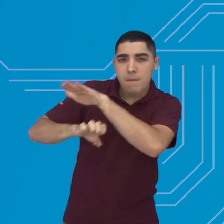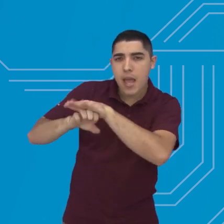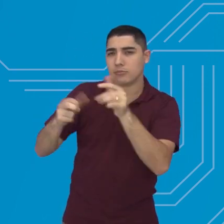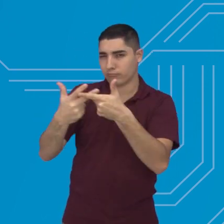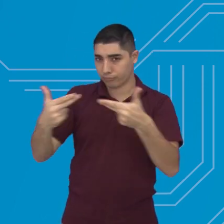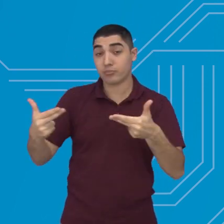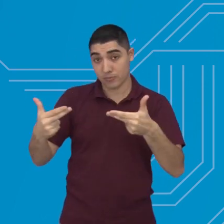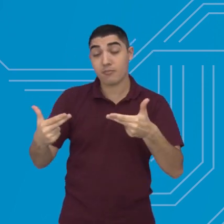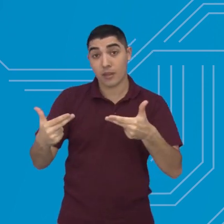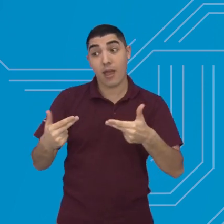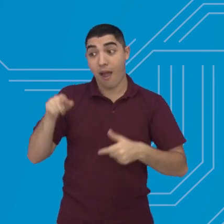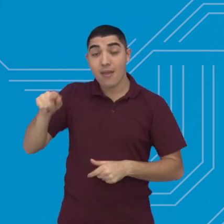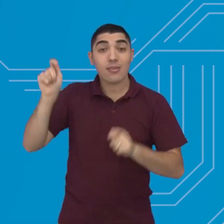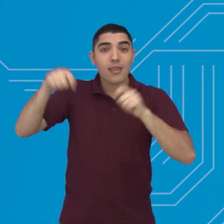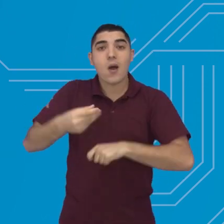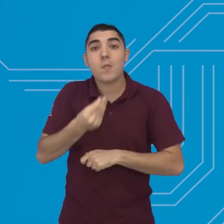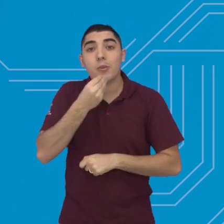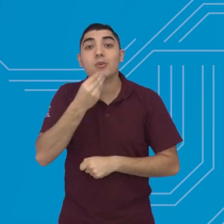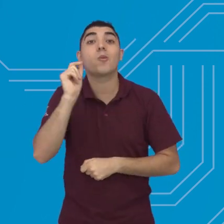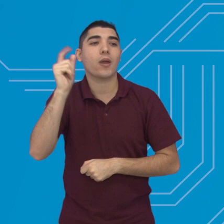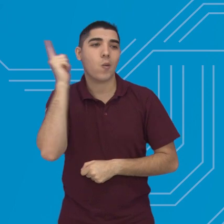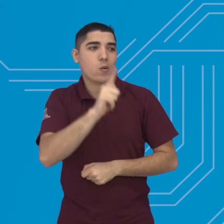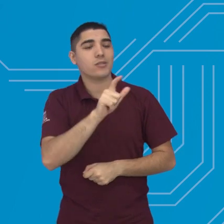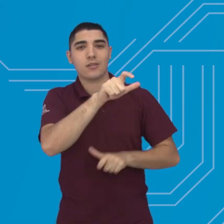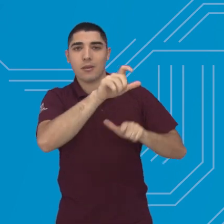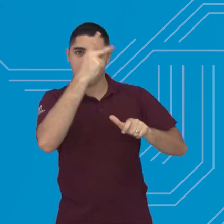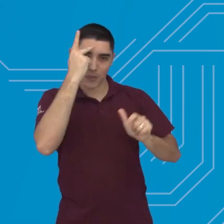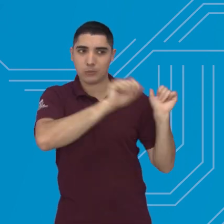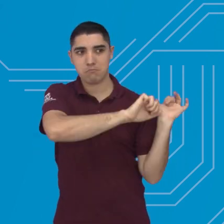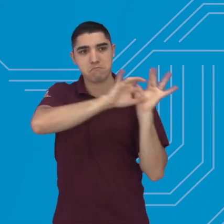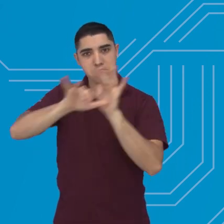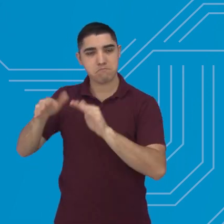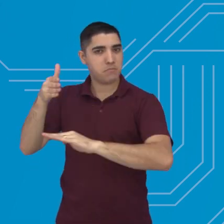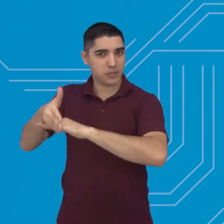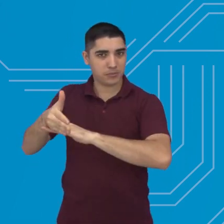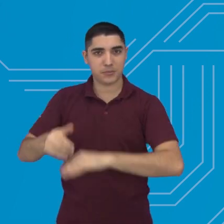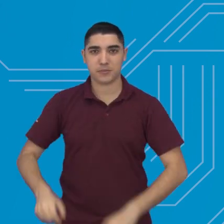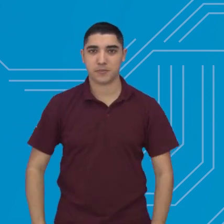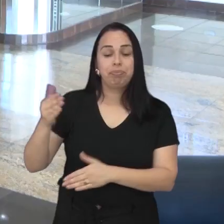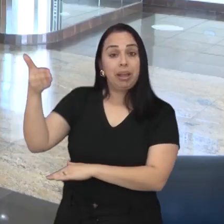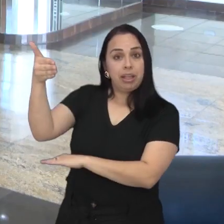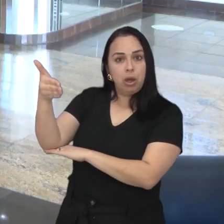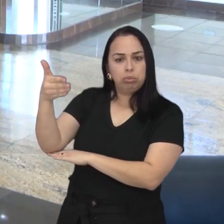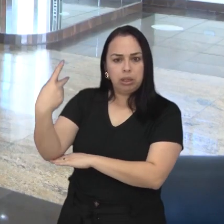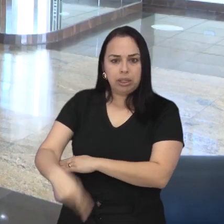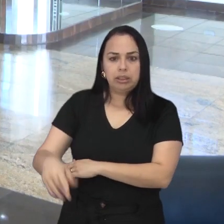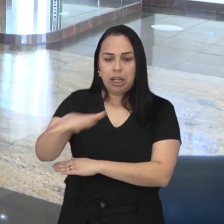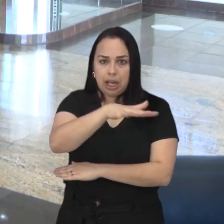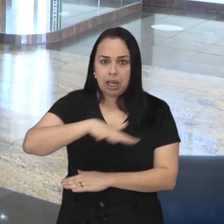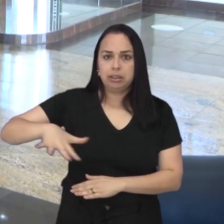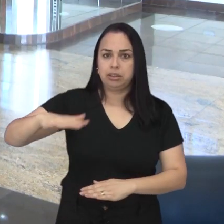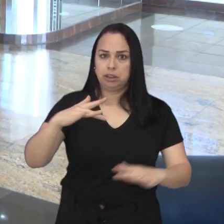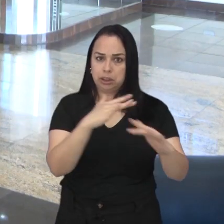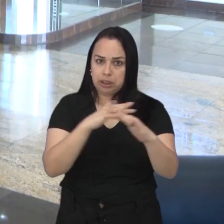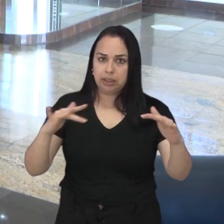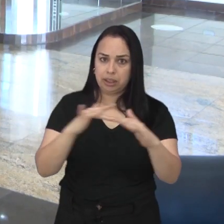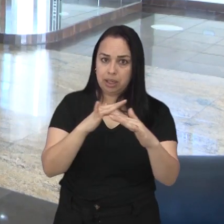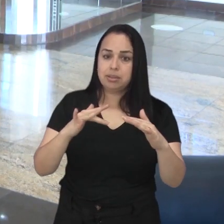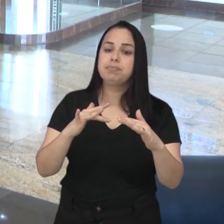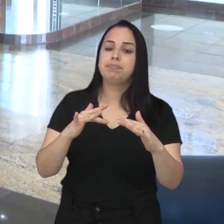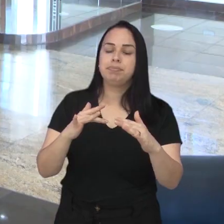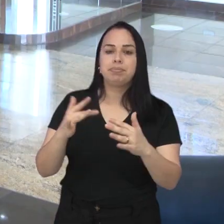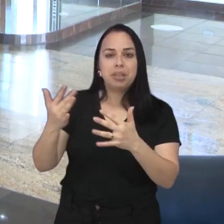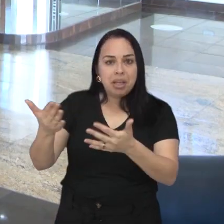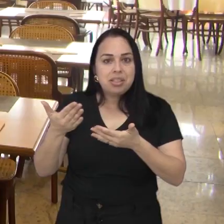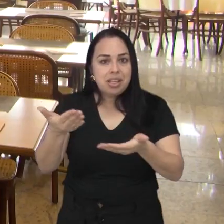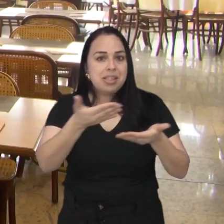às informações, e também a cidade, que tem mais chances de repasses e investimentos. Esse hotel, que fica na região central de São